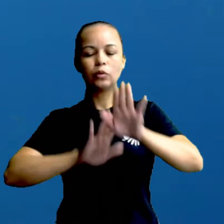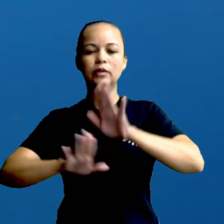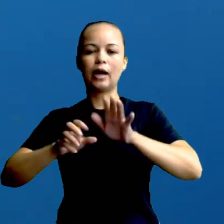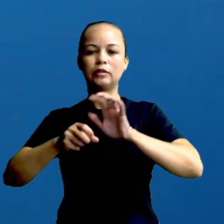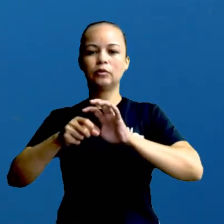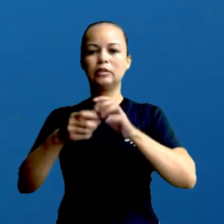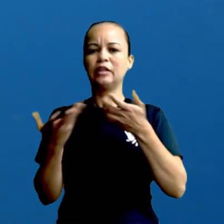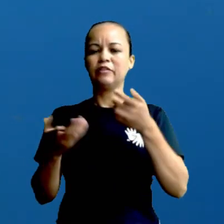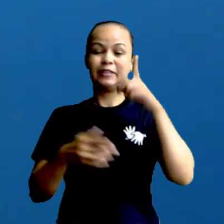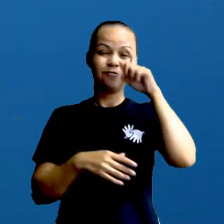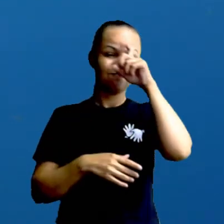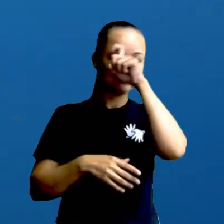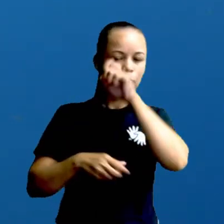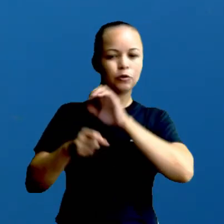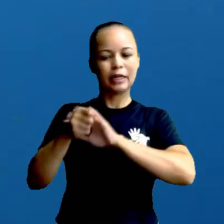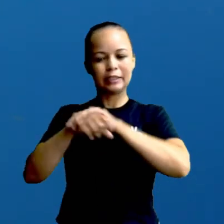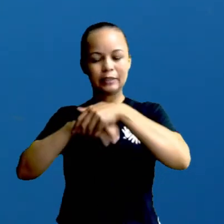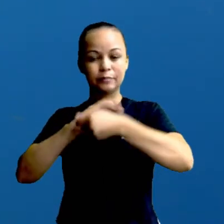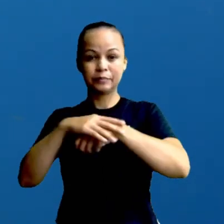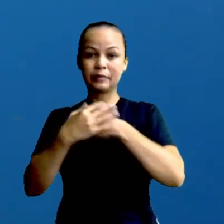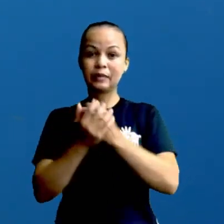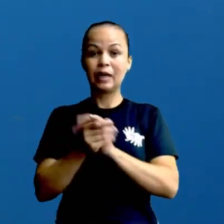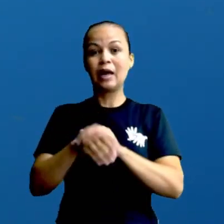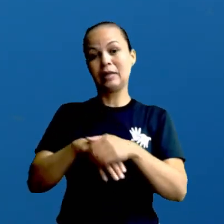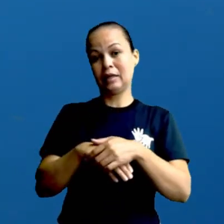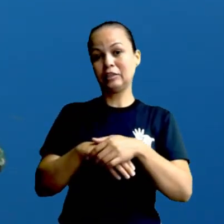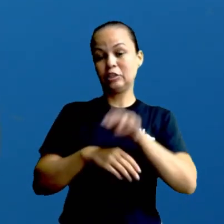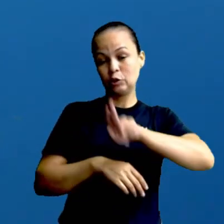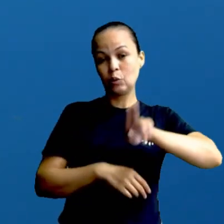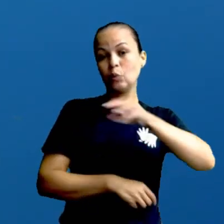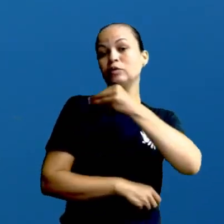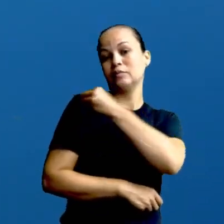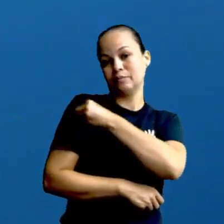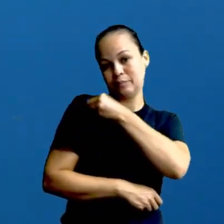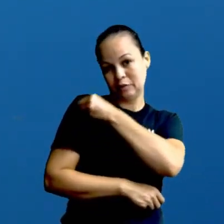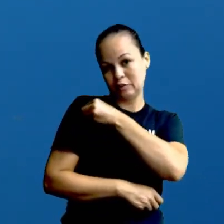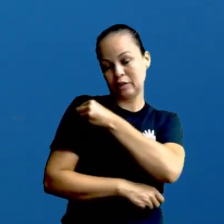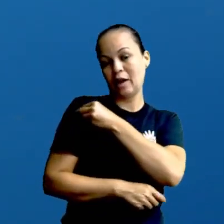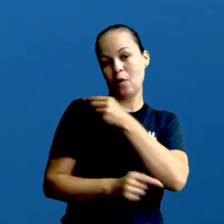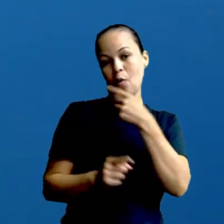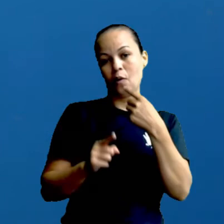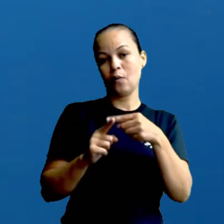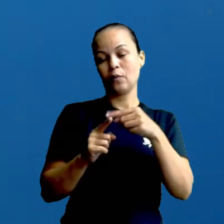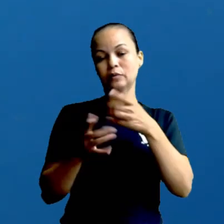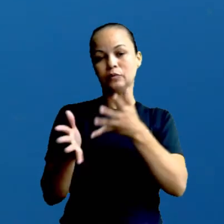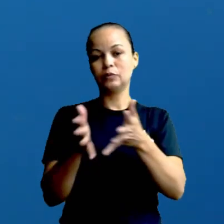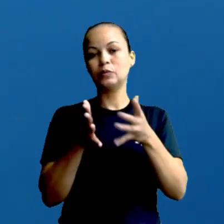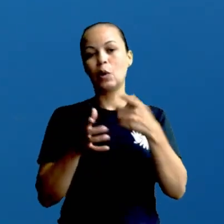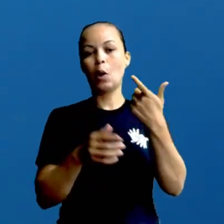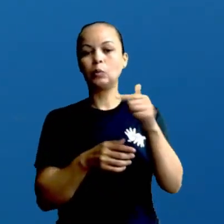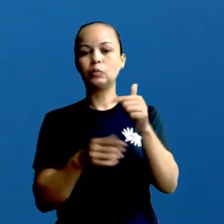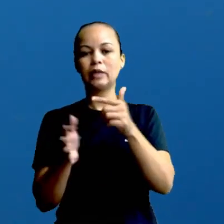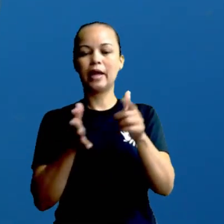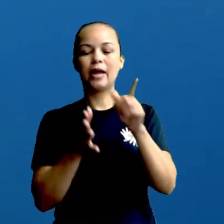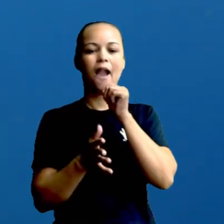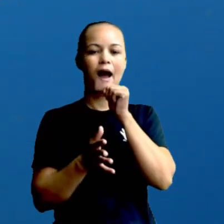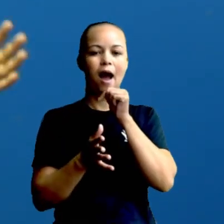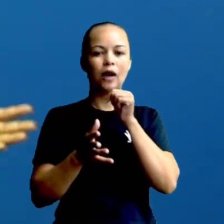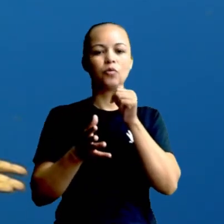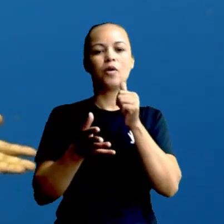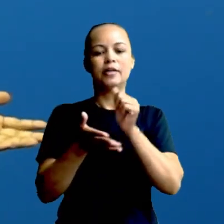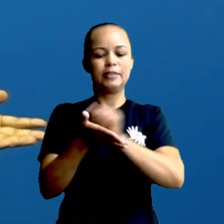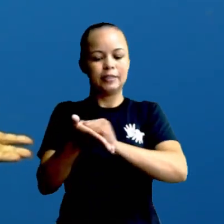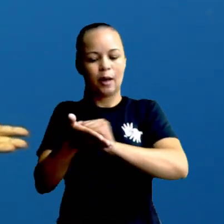limpeza. Então a gente usa o álcool gel, gente, mas quando não tem água e sabão para a gente lavar a mão, não é isso? Então, como é importante a gente perceber